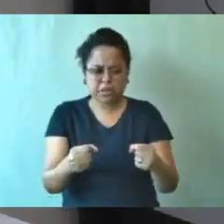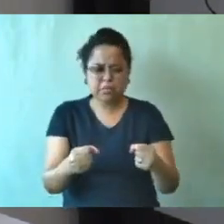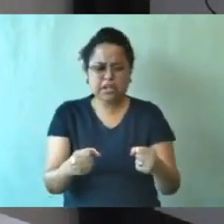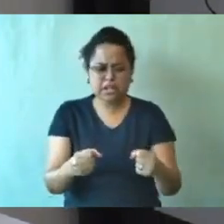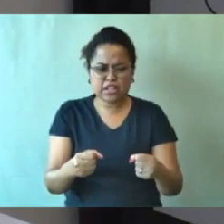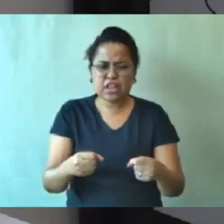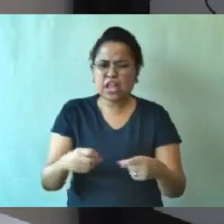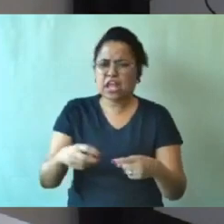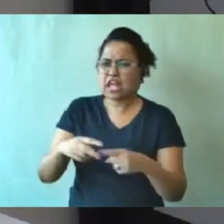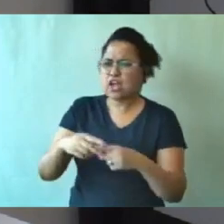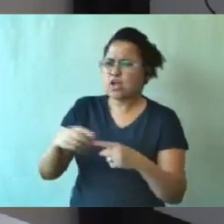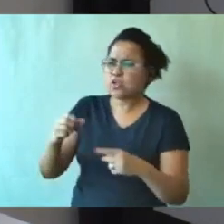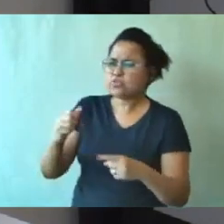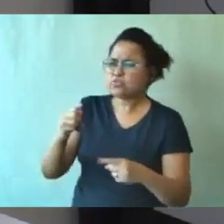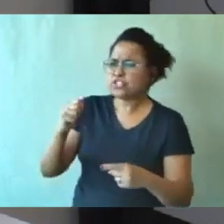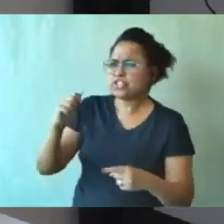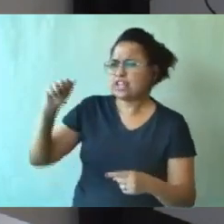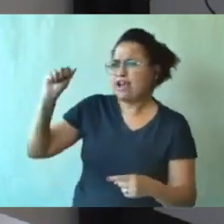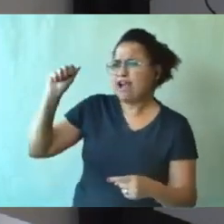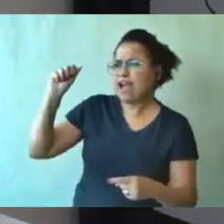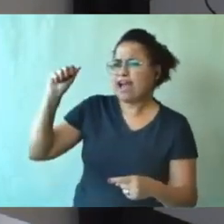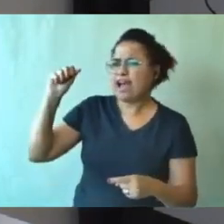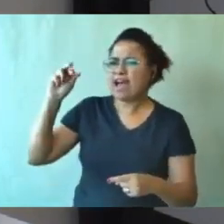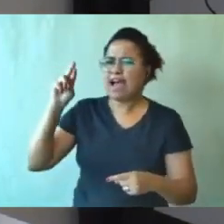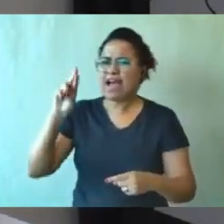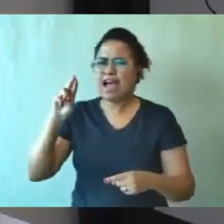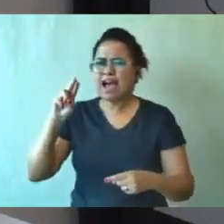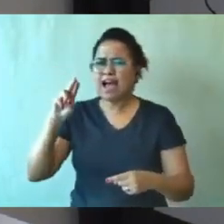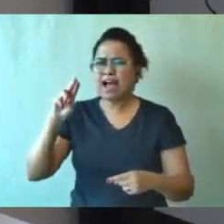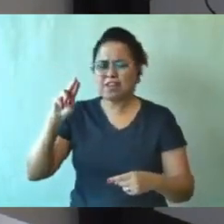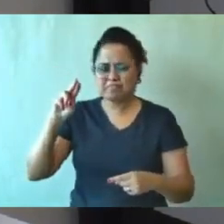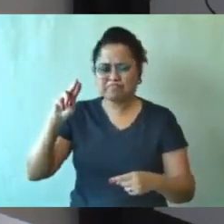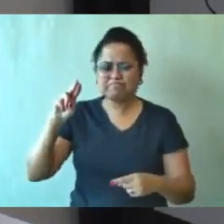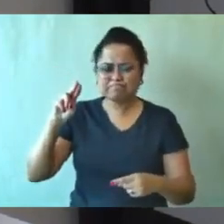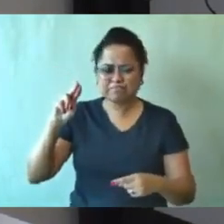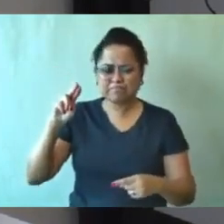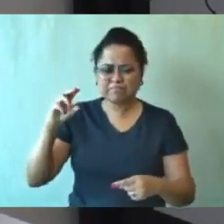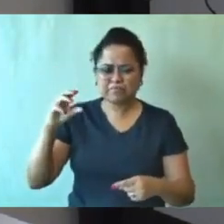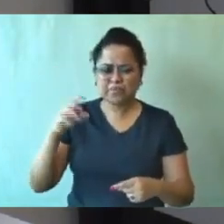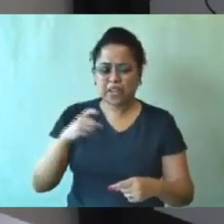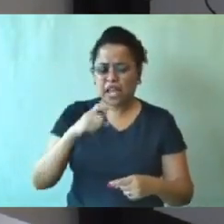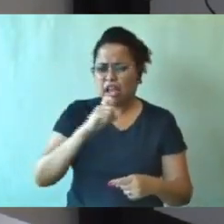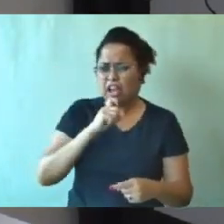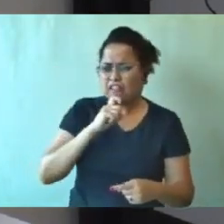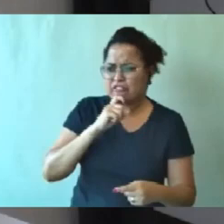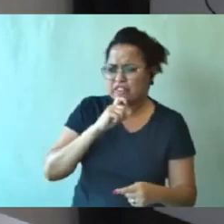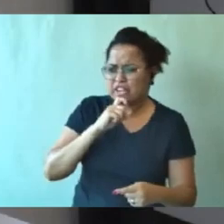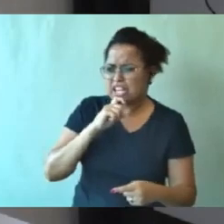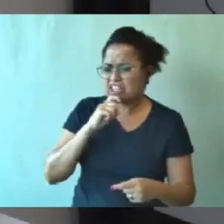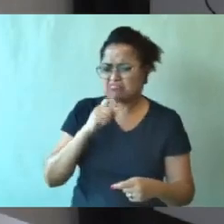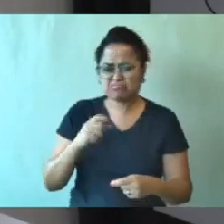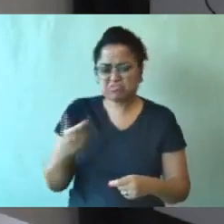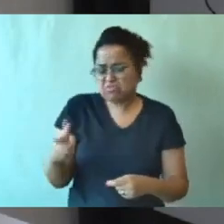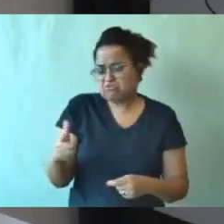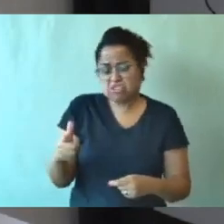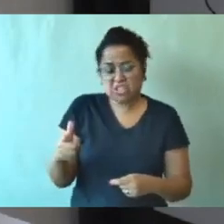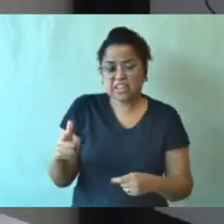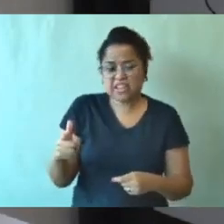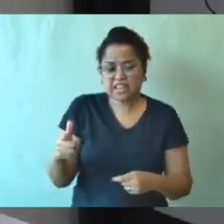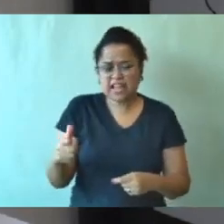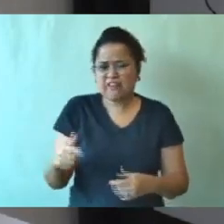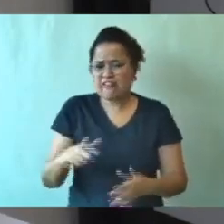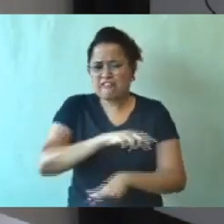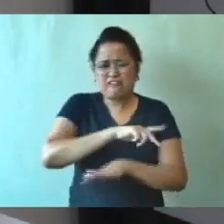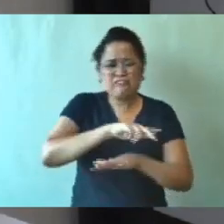ar-condicionado, de elevador, enfim, o caos, isso aí eu acho que o senhor já sabe. Isso o senhor sabe. Mas a gente precisava de quê?